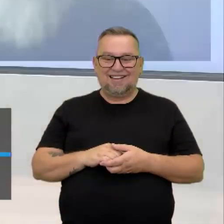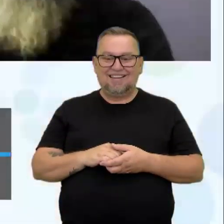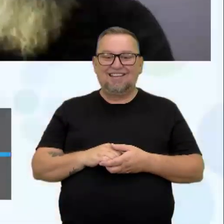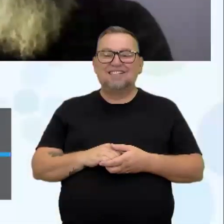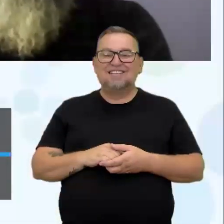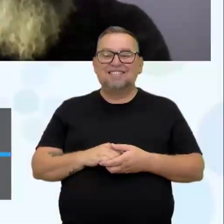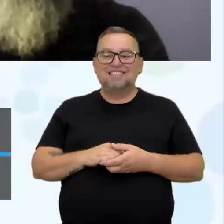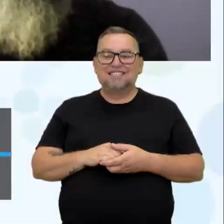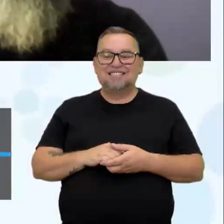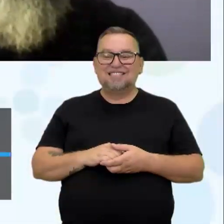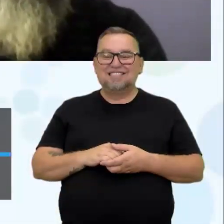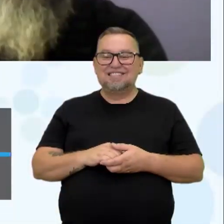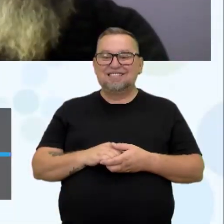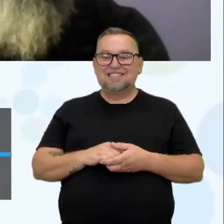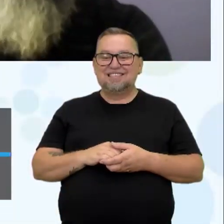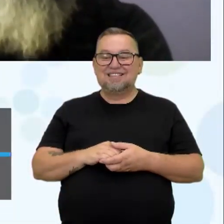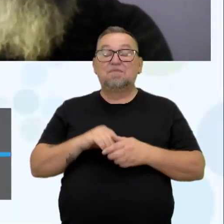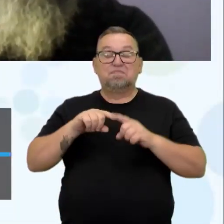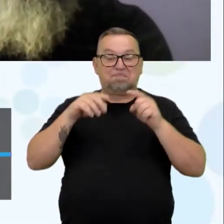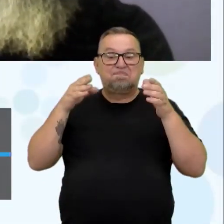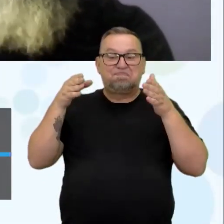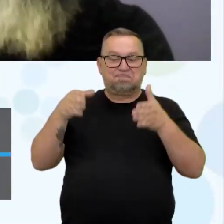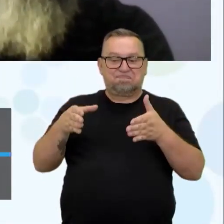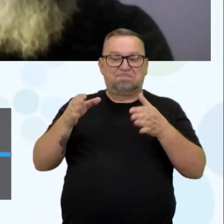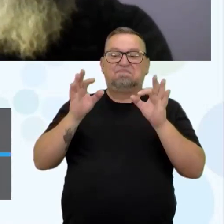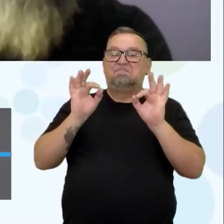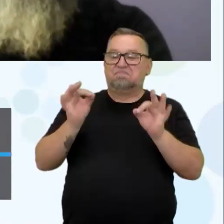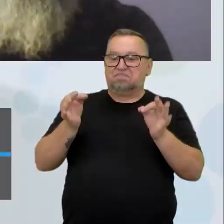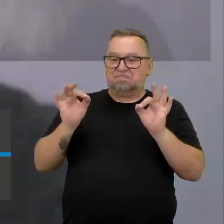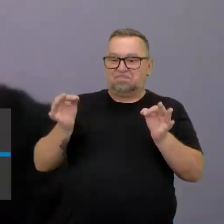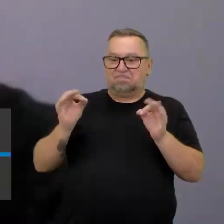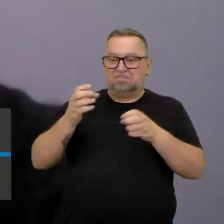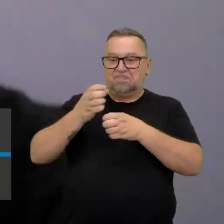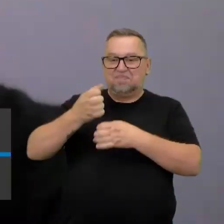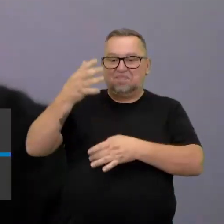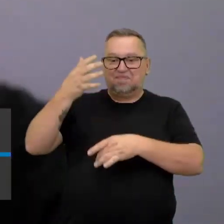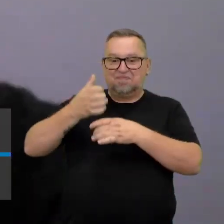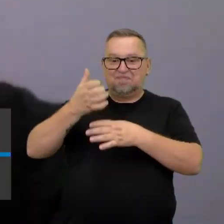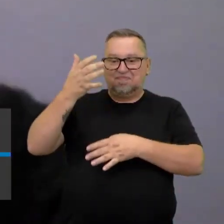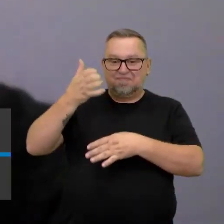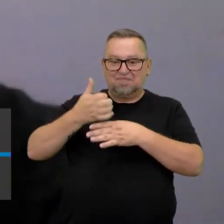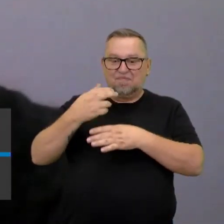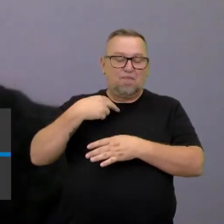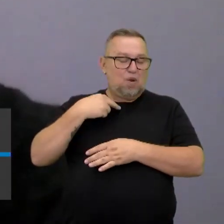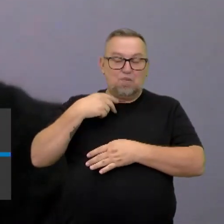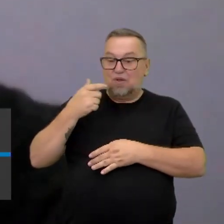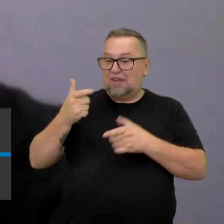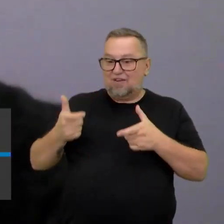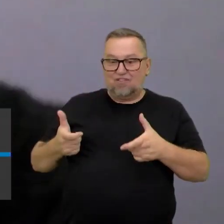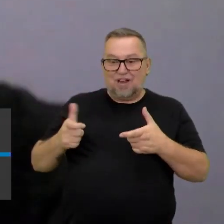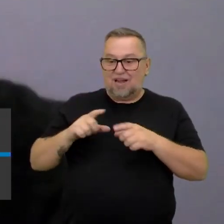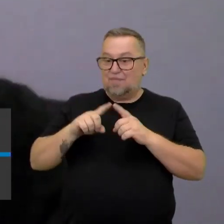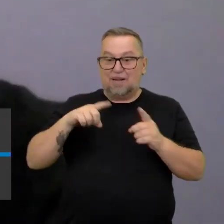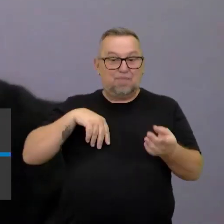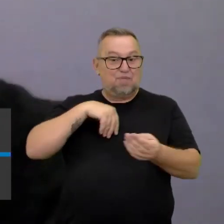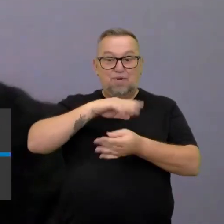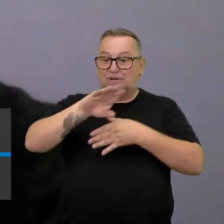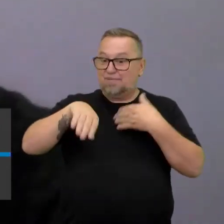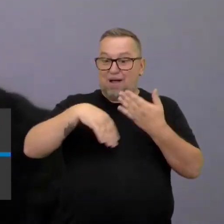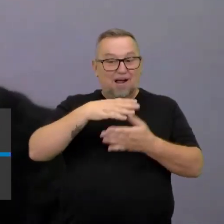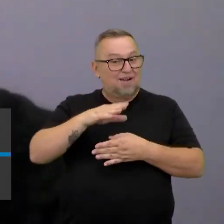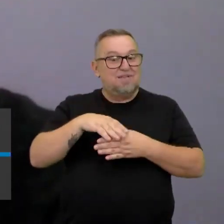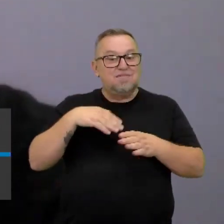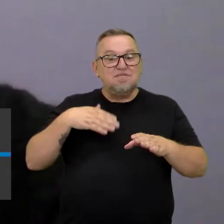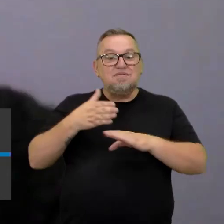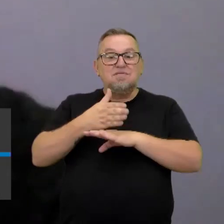Eu só vou pedir pra galera aí, ó, focar na pipoca aí, tá bom? Porque o chat, ele não pode ser chato, mas também não pode ser bagunça, né?